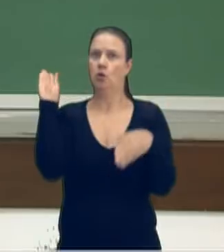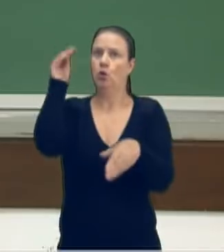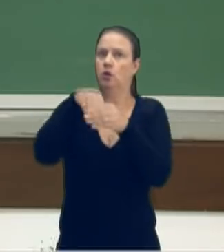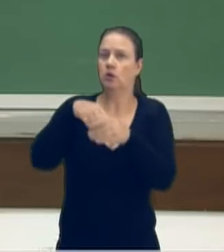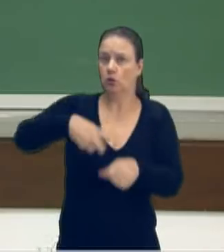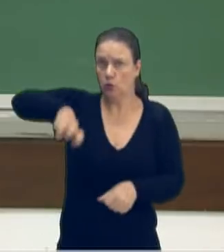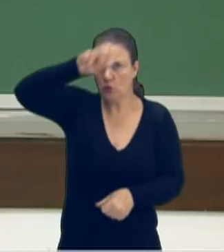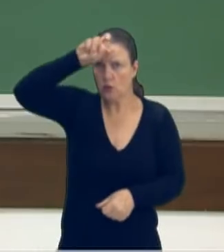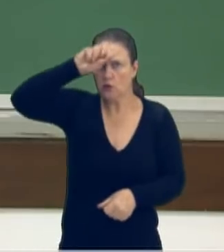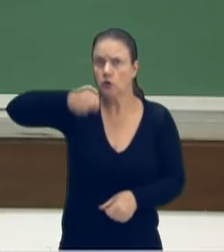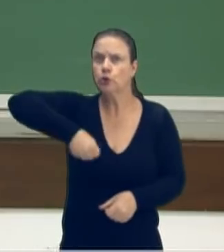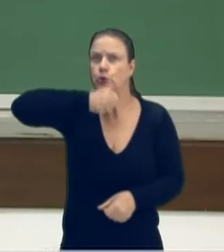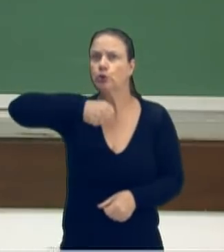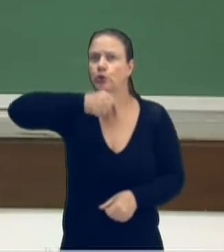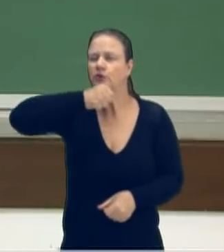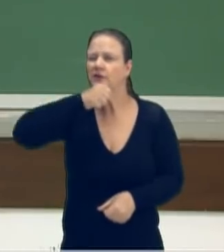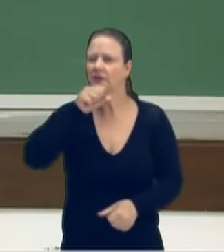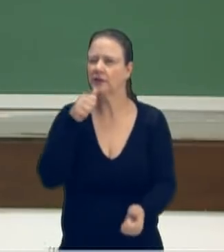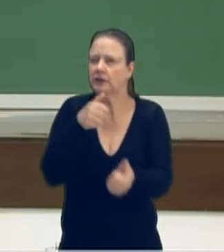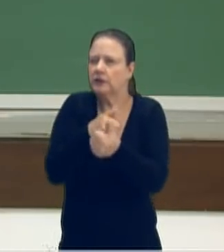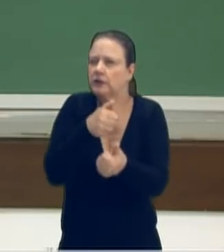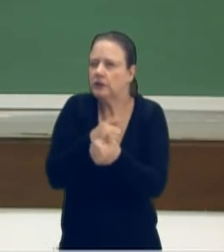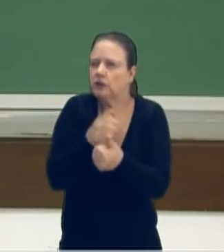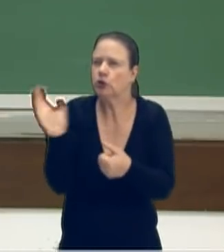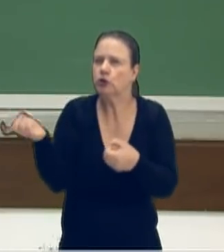pouquinho nós voltamos e respondemos essa com vocês.